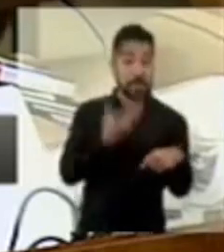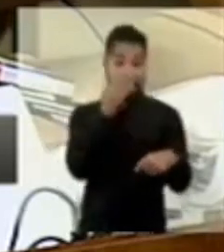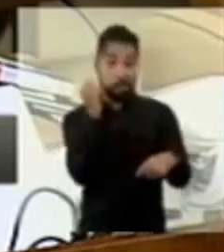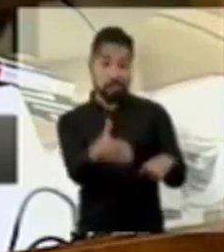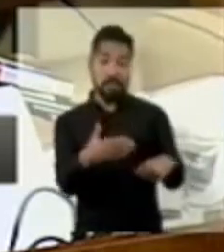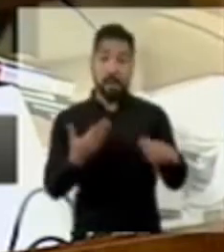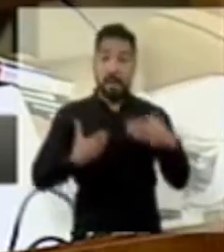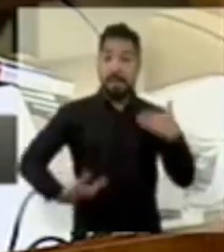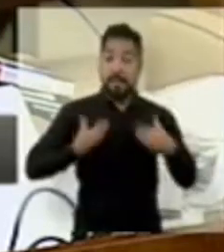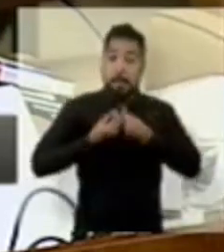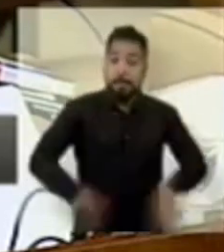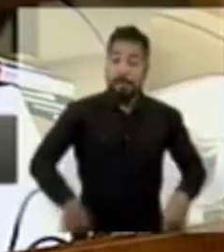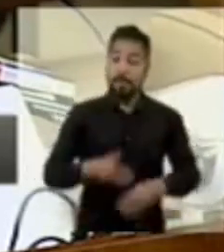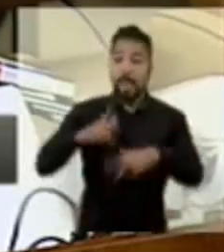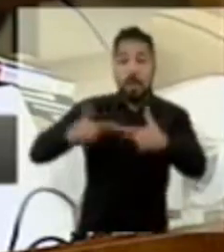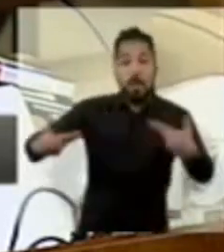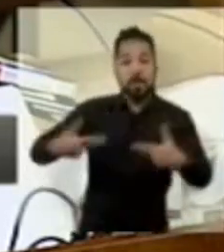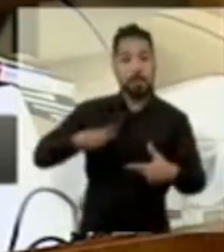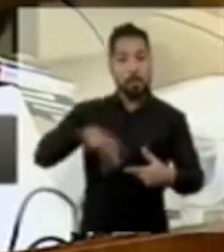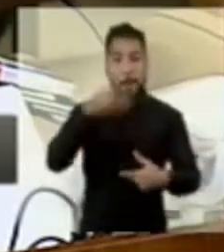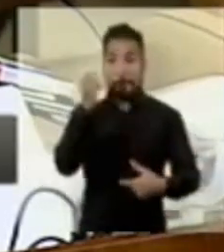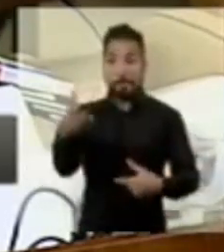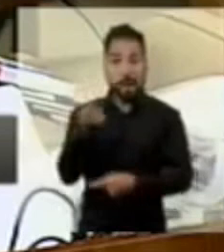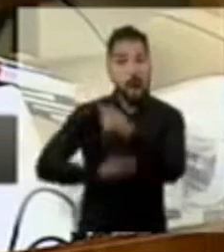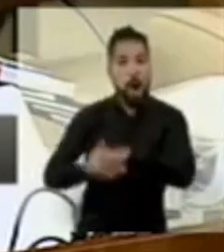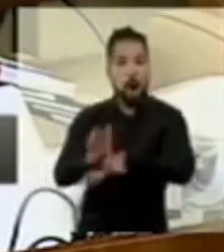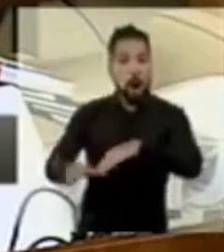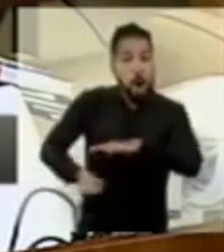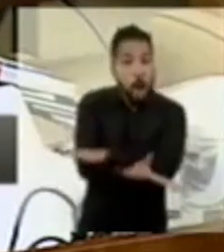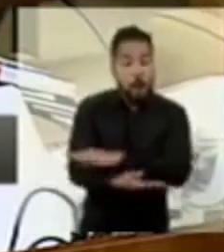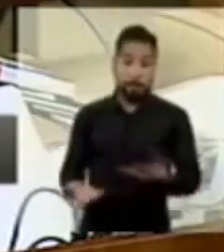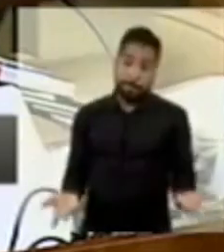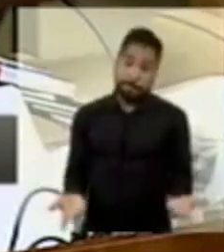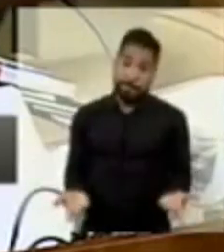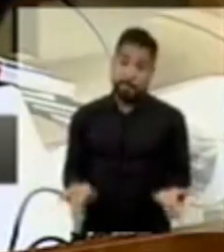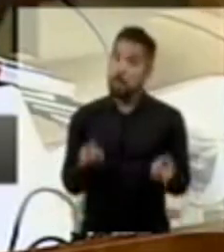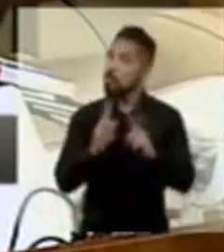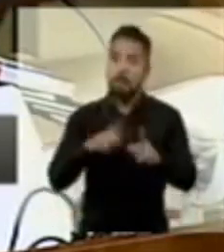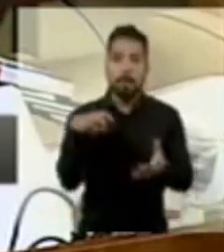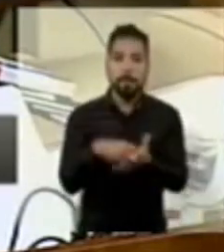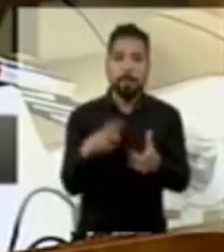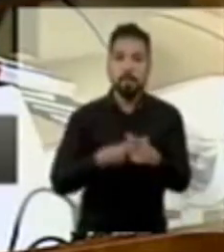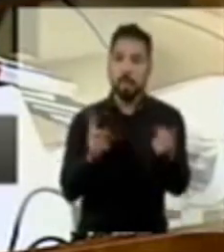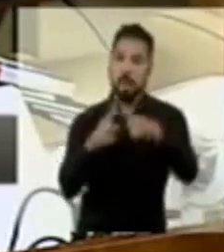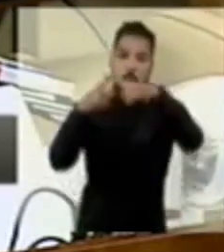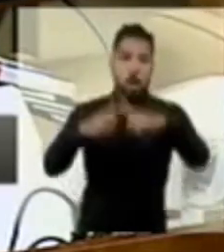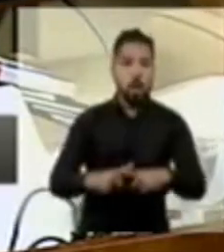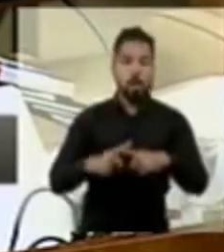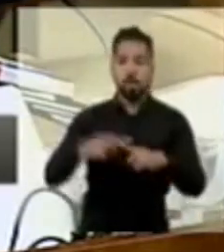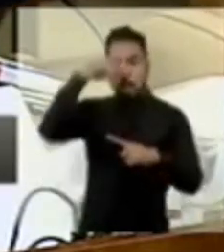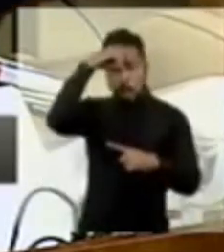das pessoas e do patrimônio público e da probidade administrativa não é punitivo smo versus presunção de